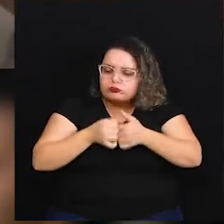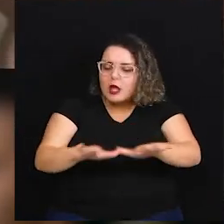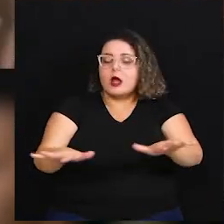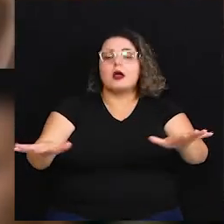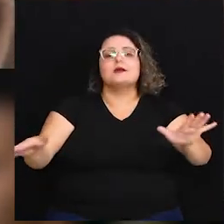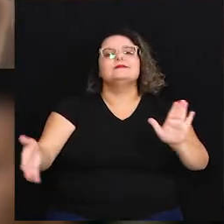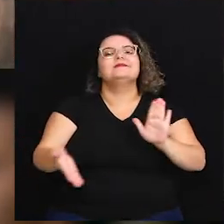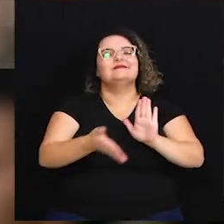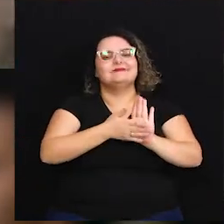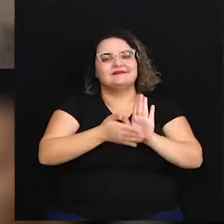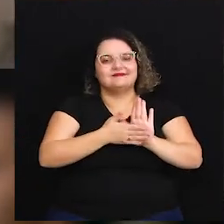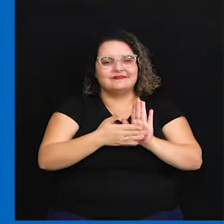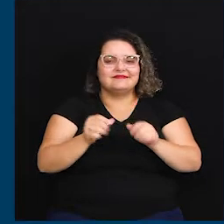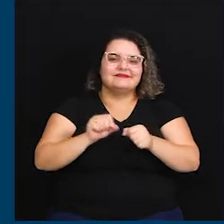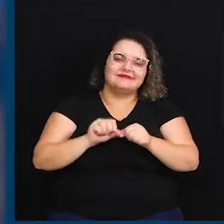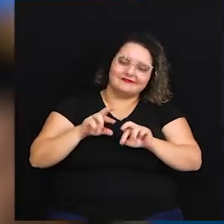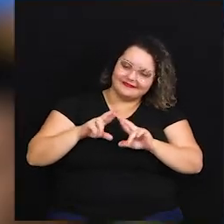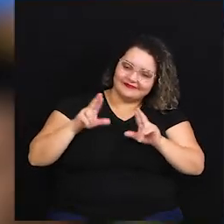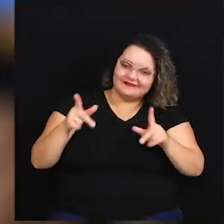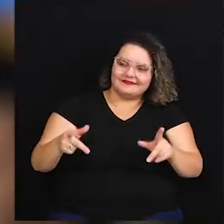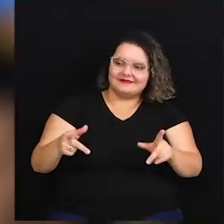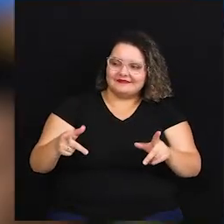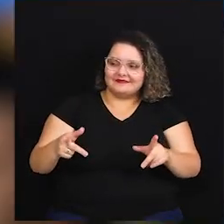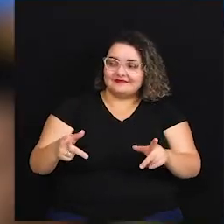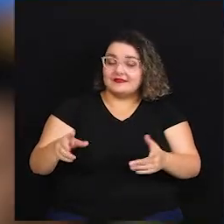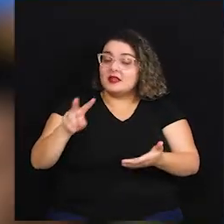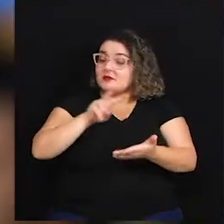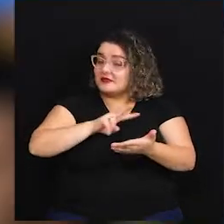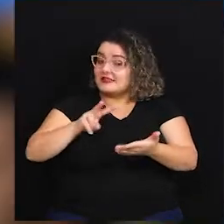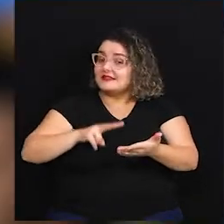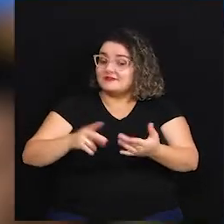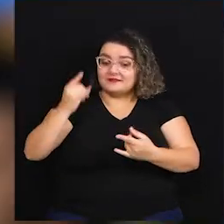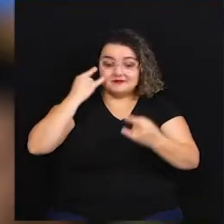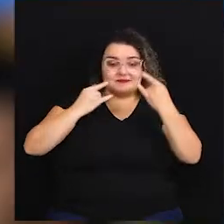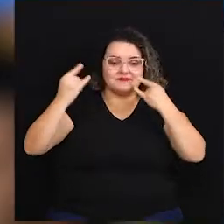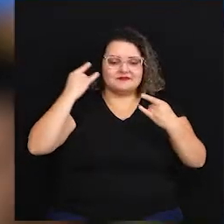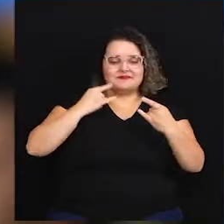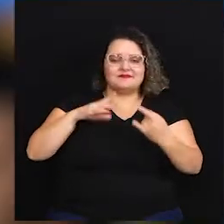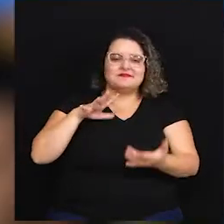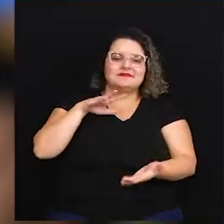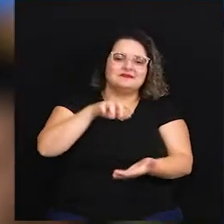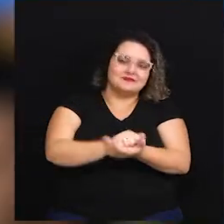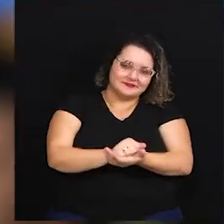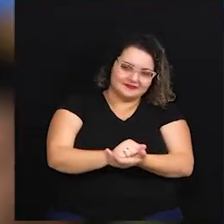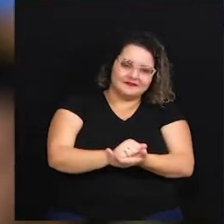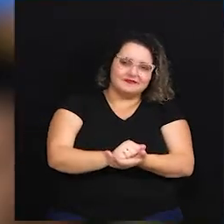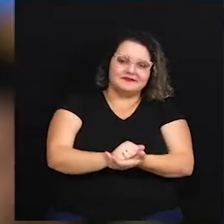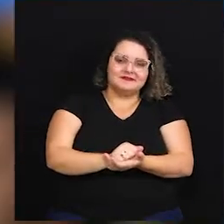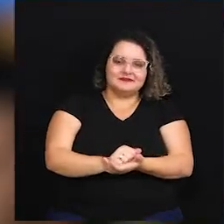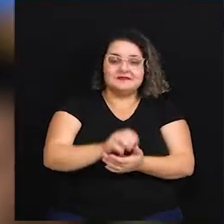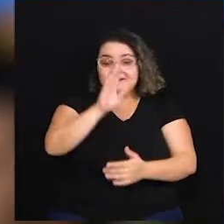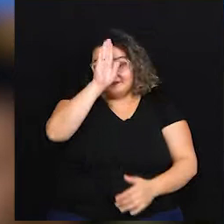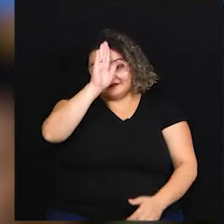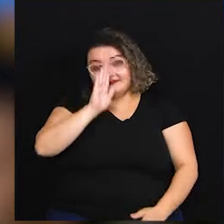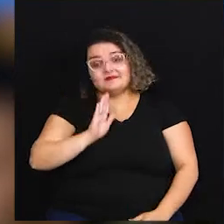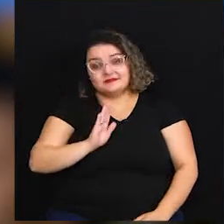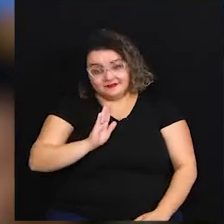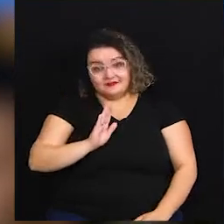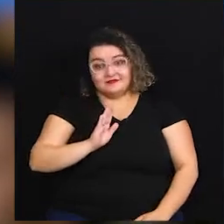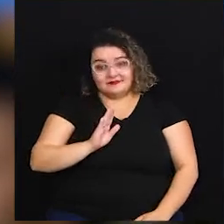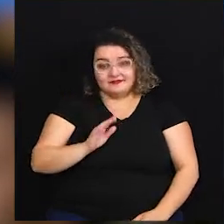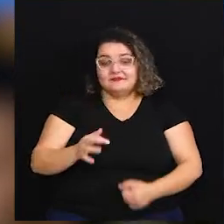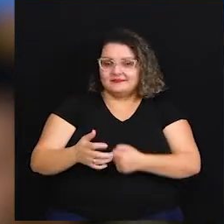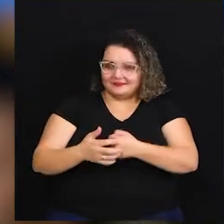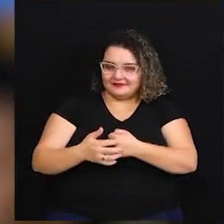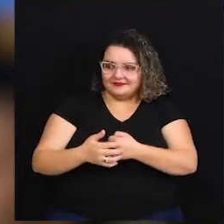os negócios com propósito que fazem a diferença. Para ler e se inspirar, é só baixar o livro disponível gratuitamente